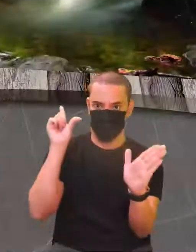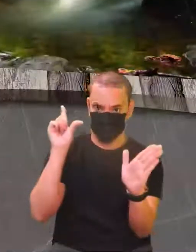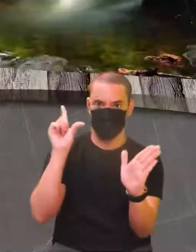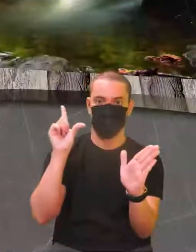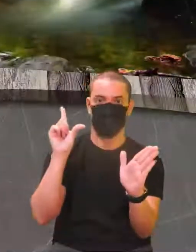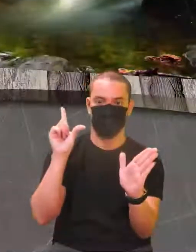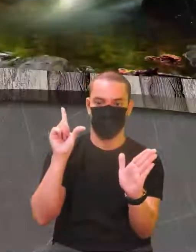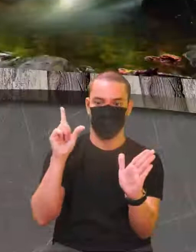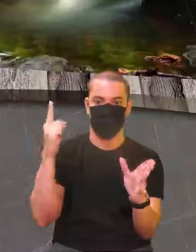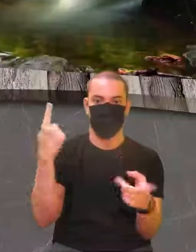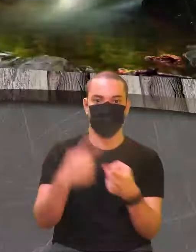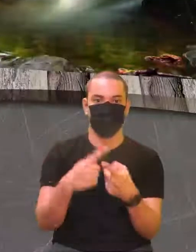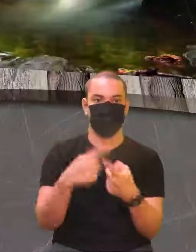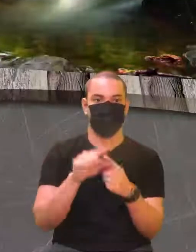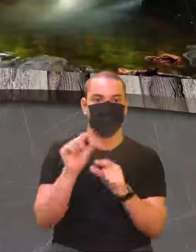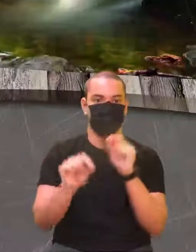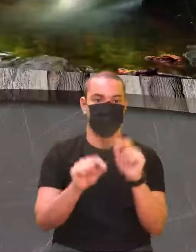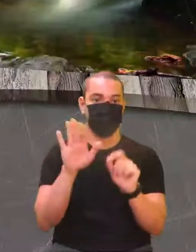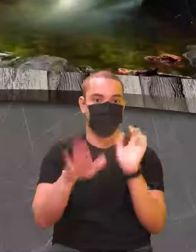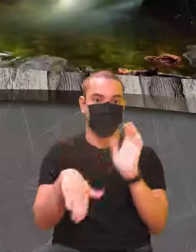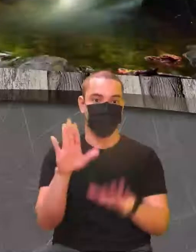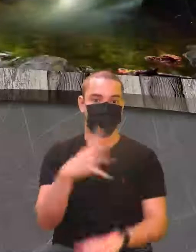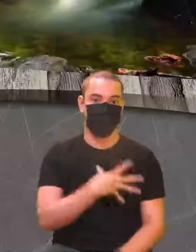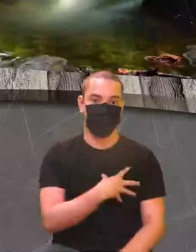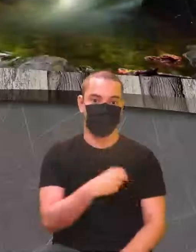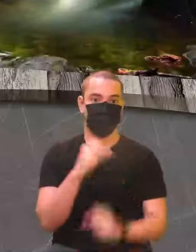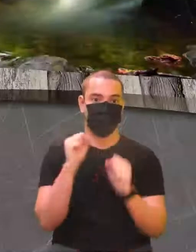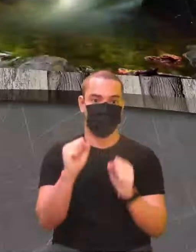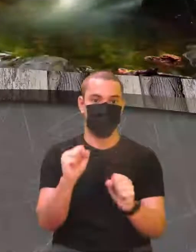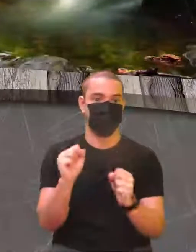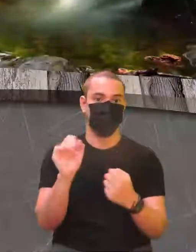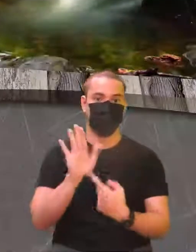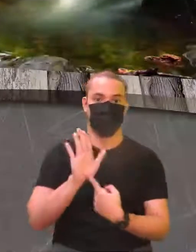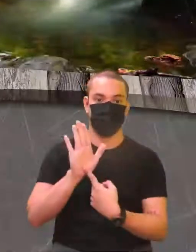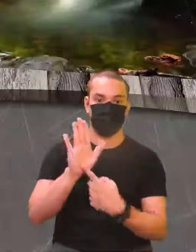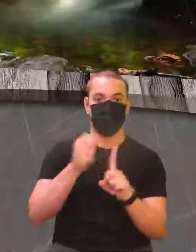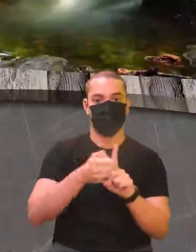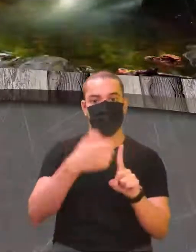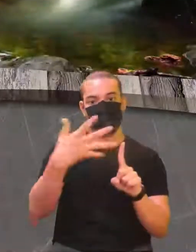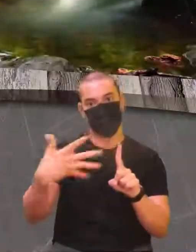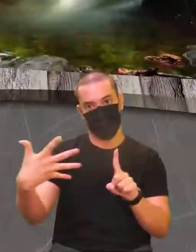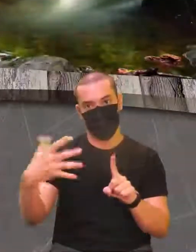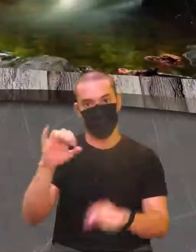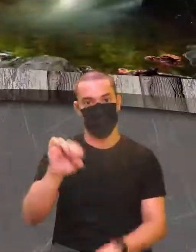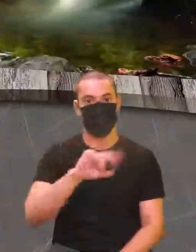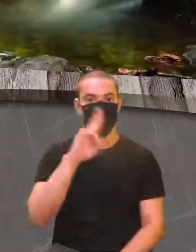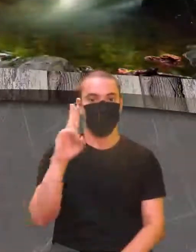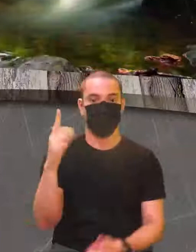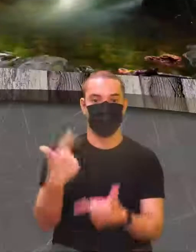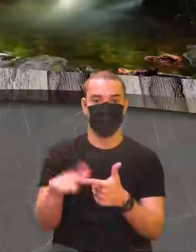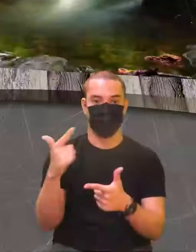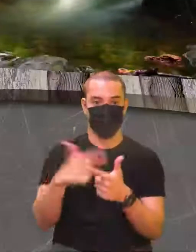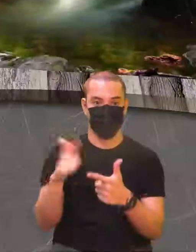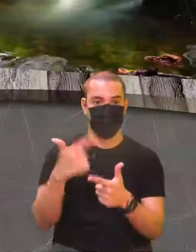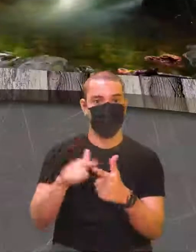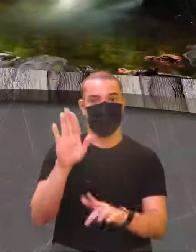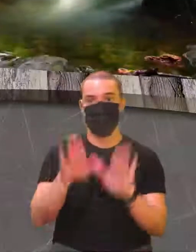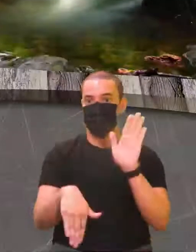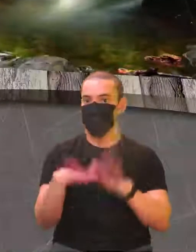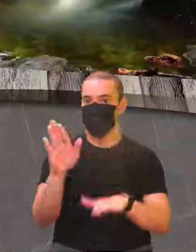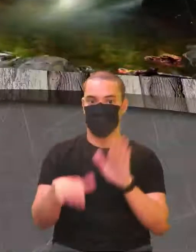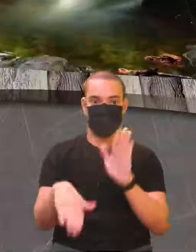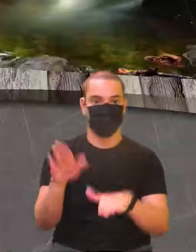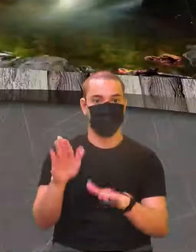antecessores, ou seja, às vezes um filho nosso pode apresentar uma síndrome, às vezes pode algum tipo de problema genético que nem